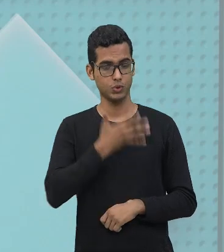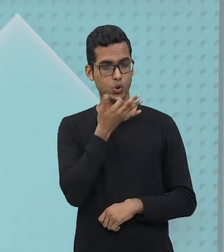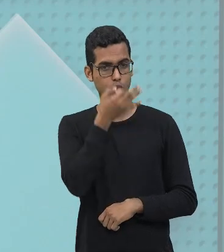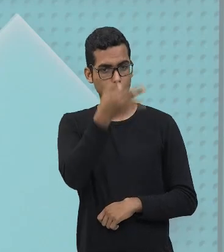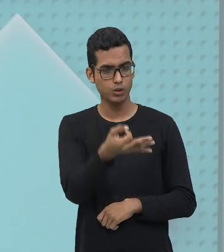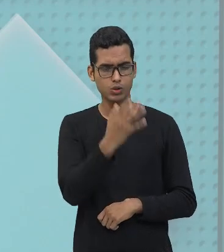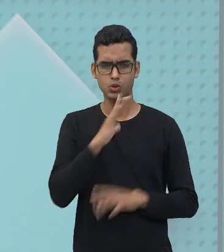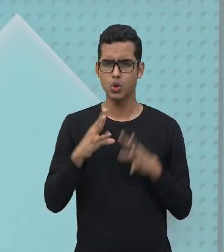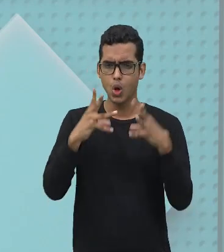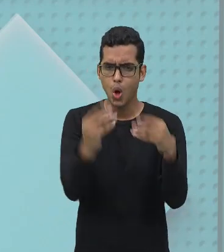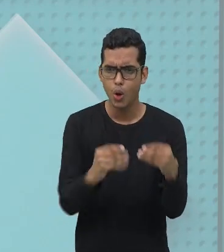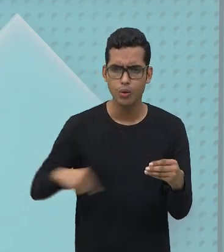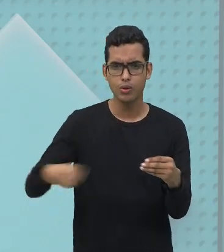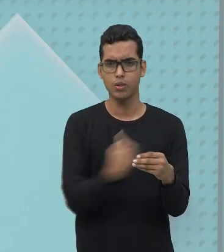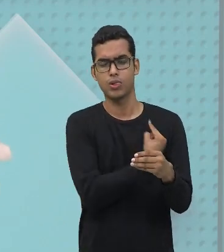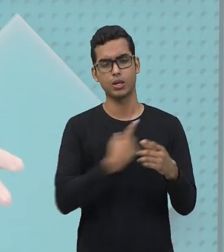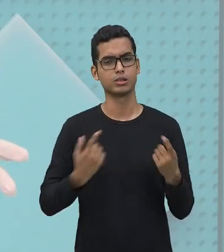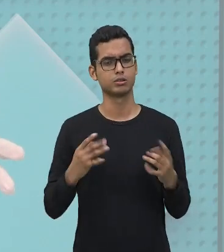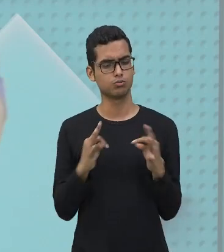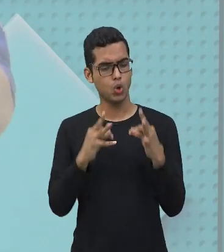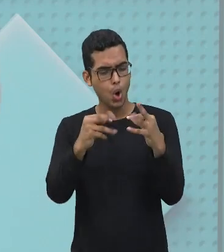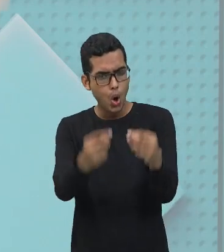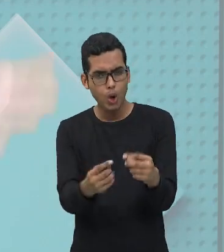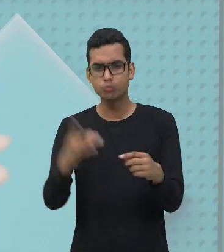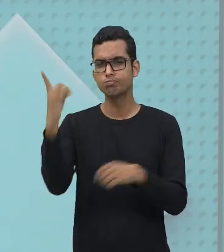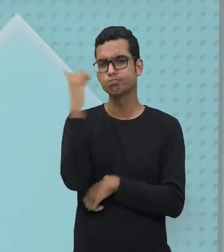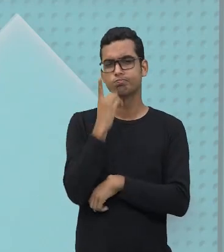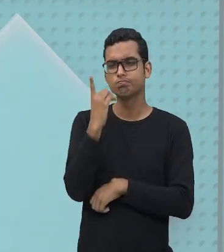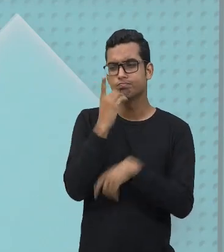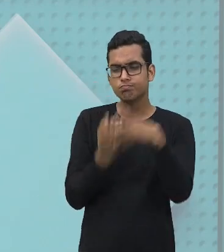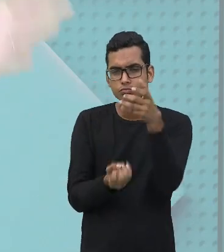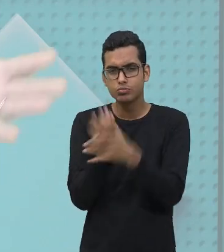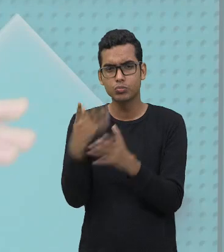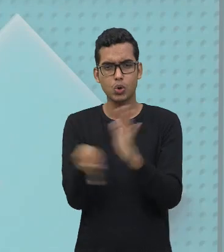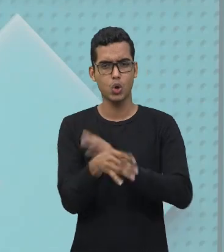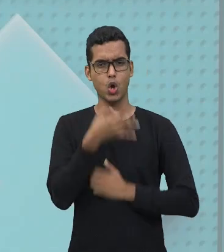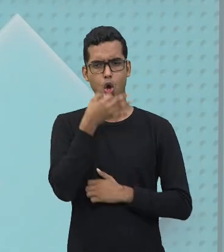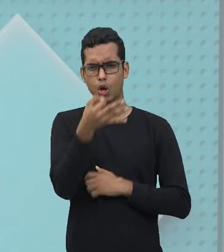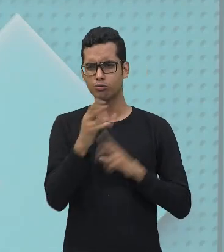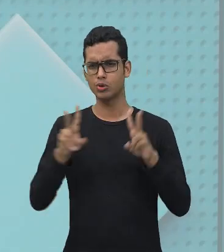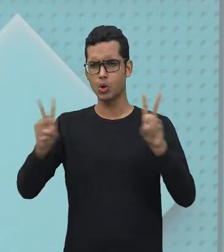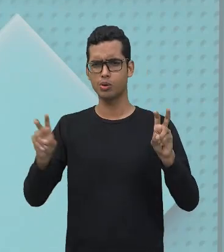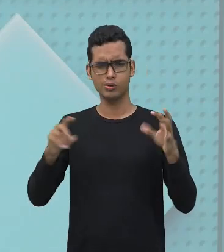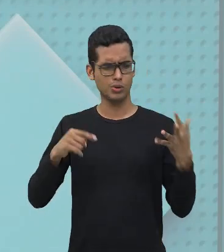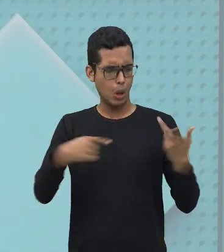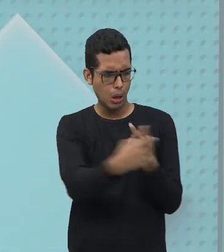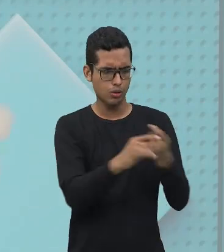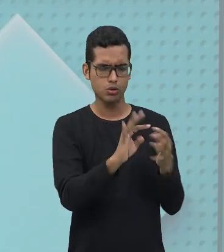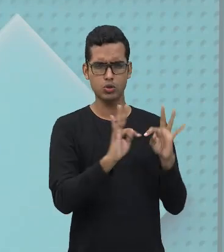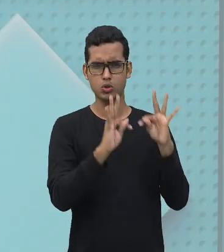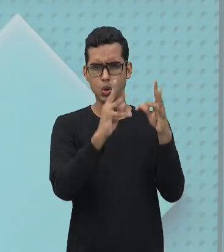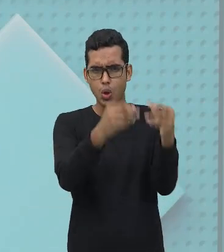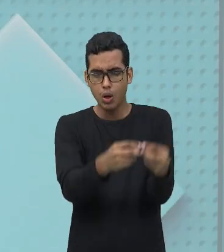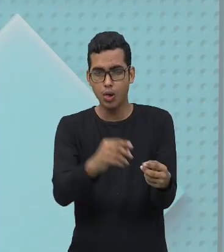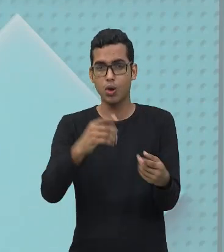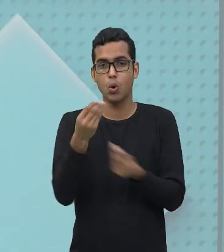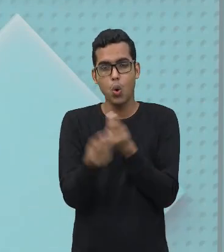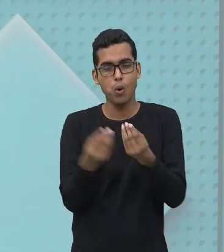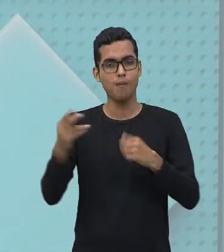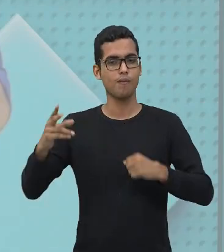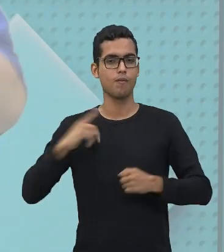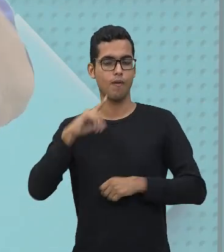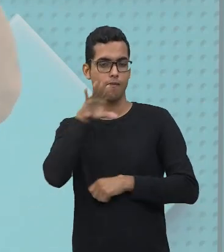Todos nós emitimos nossa opinião todos os dias, a qualquer momento, sobre todos os assuntos que nos cercam, mas de forma